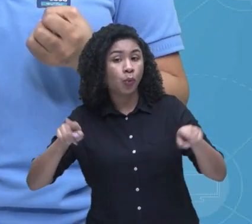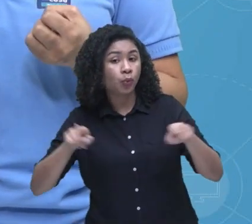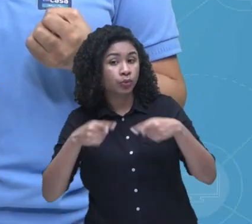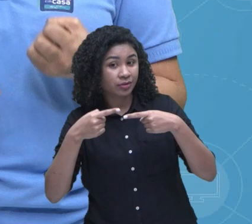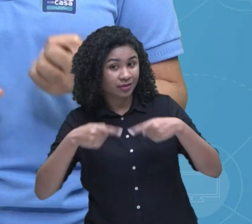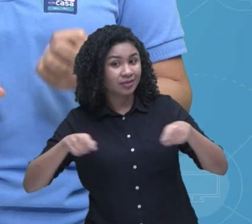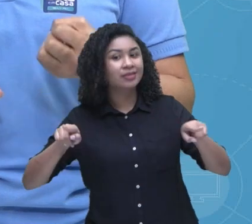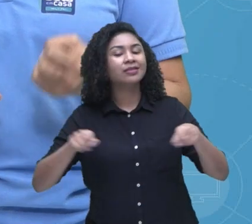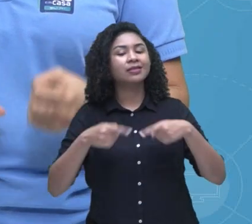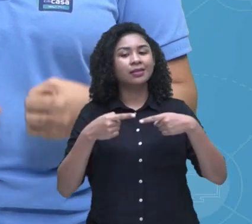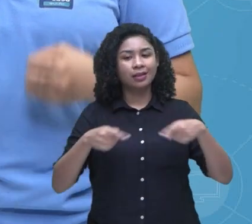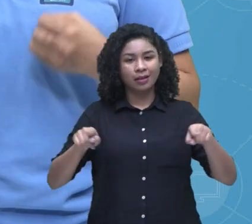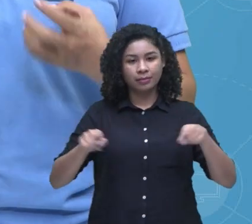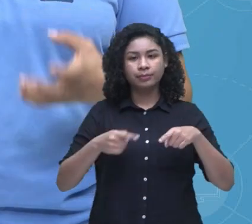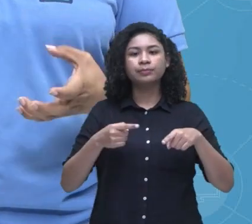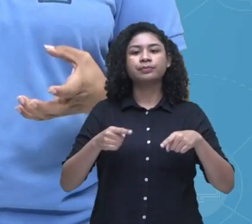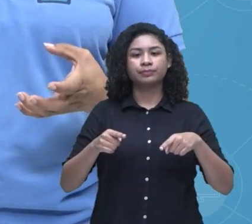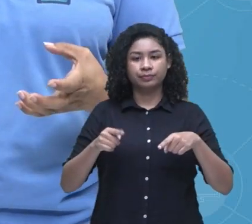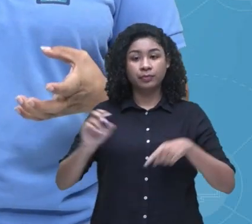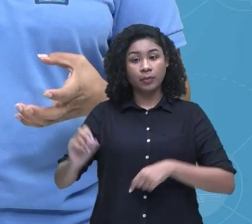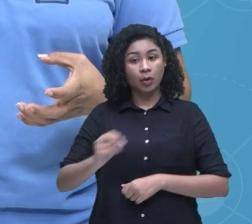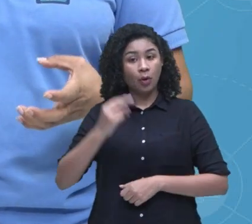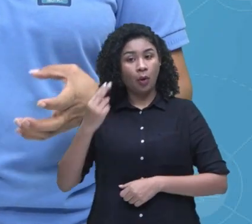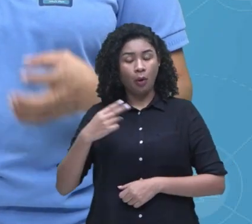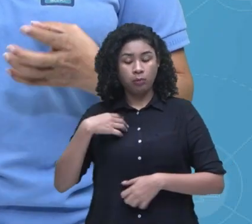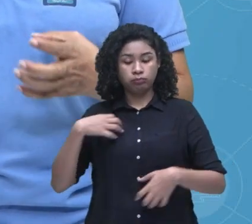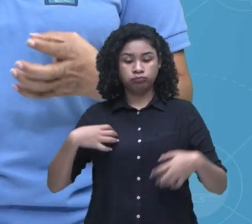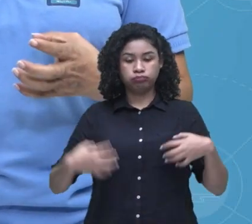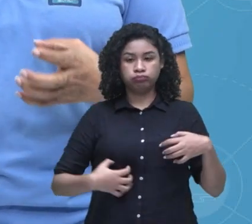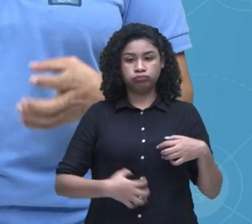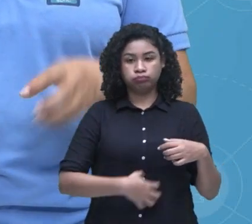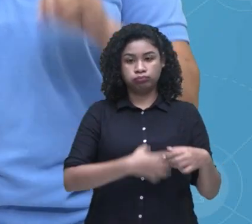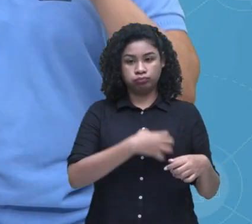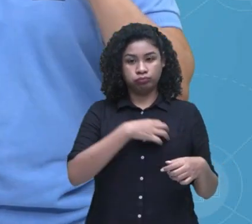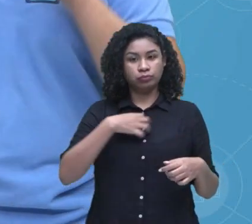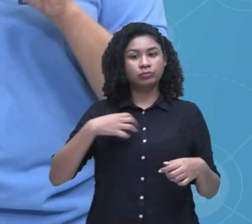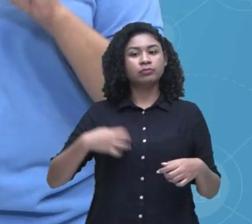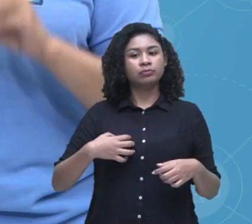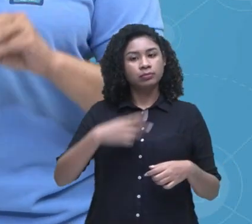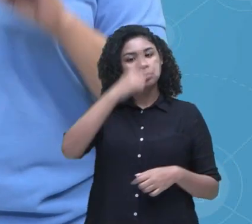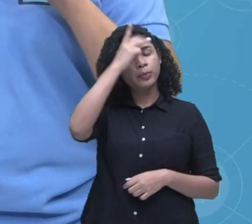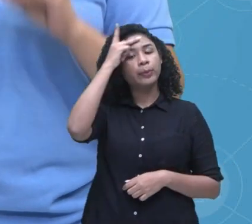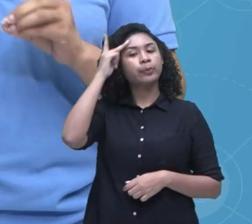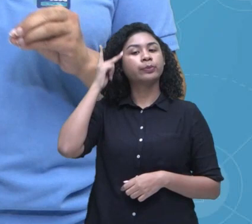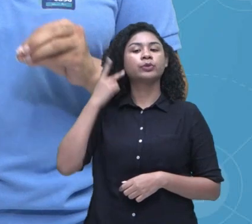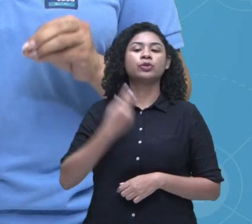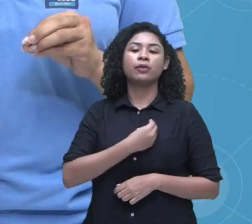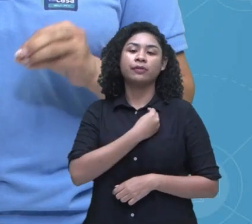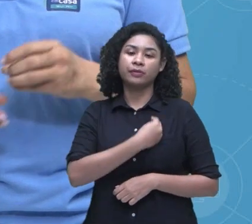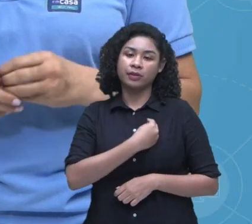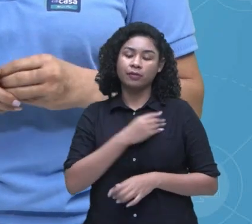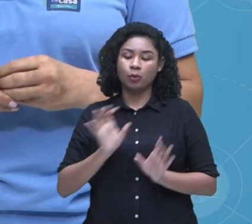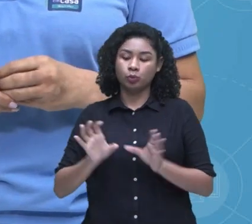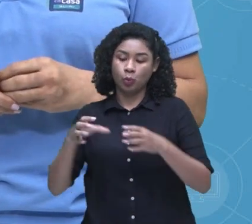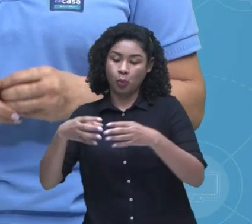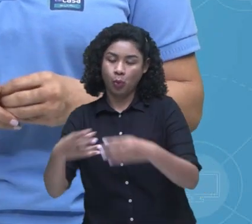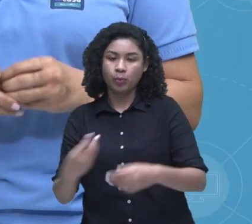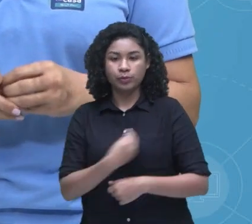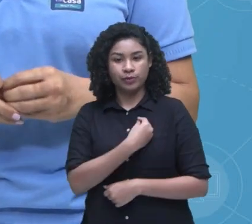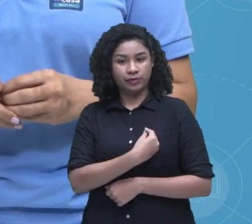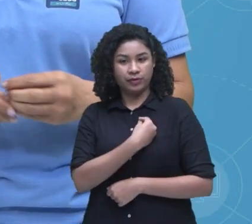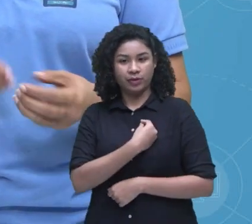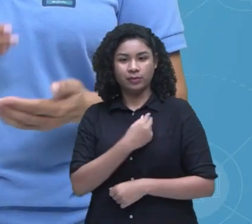associado de tecidos na anatomia de um ser vivo, né? Então você vai